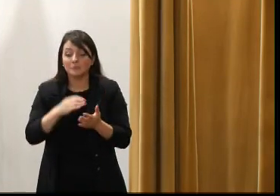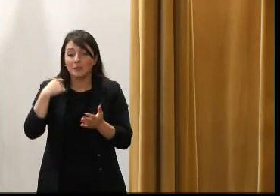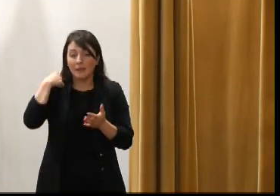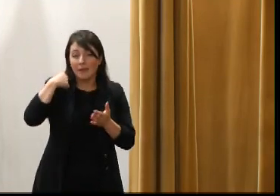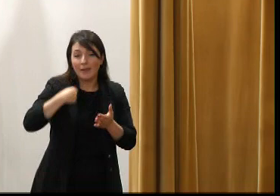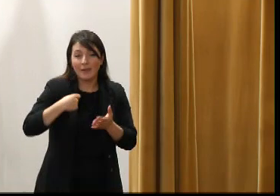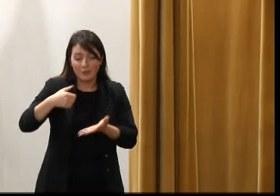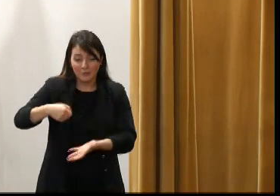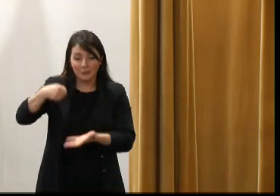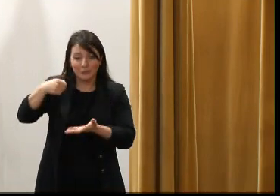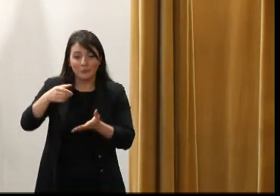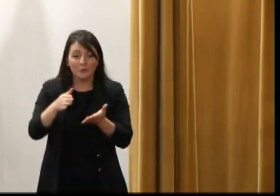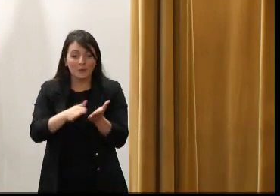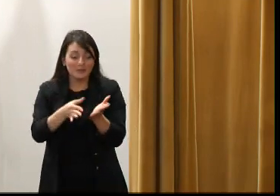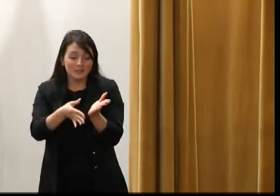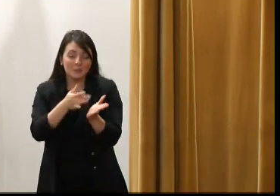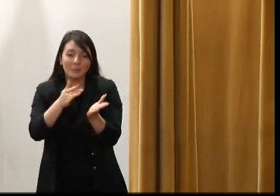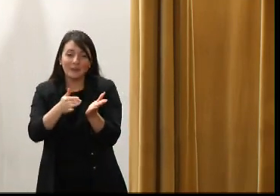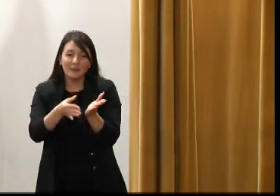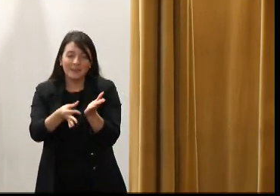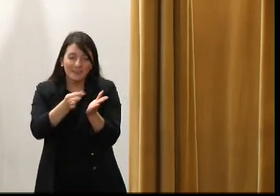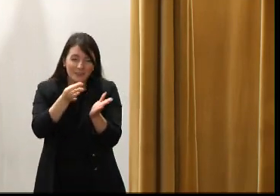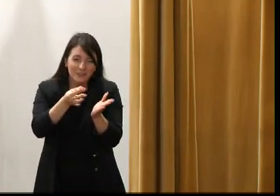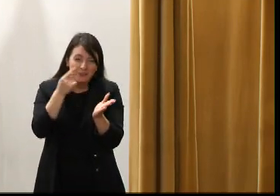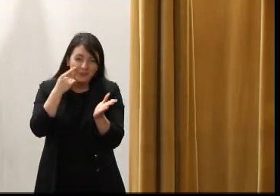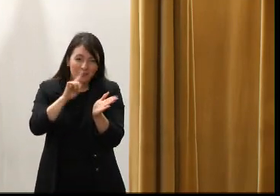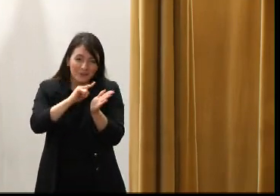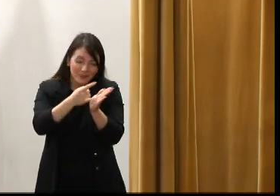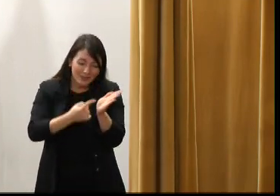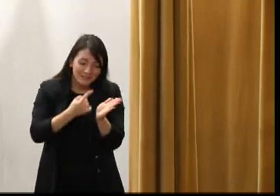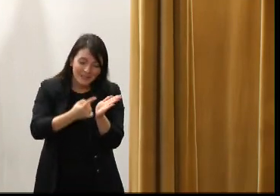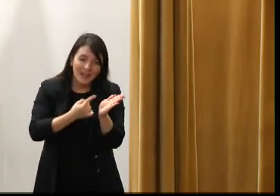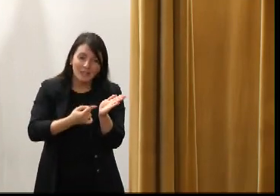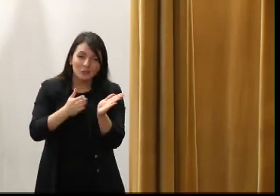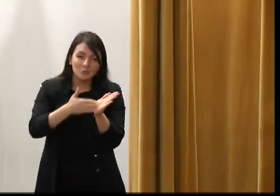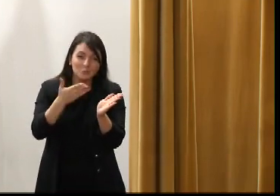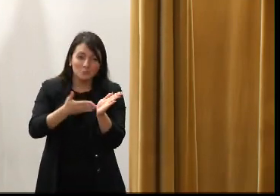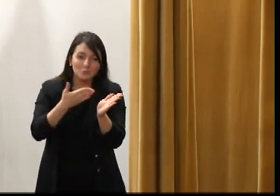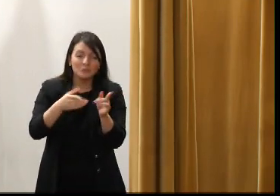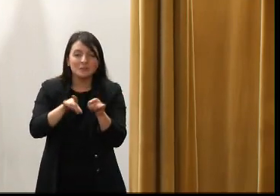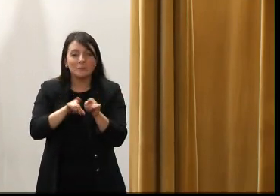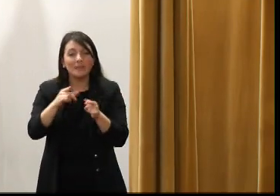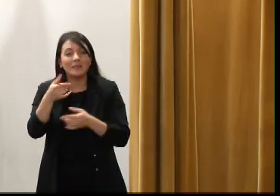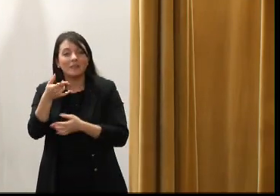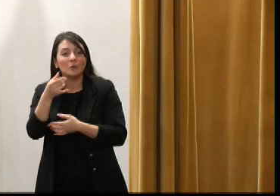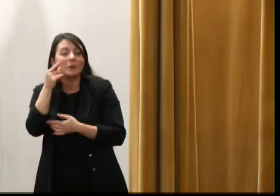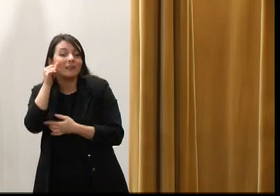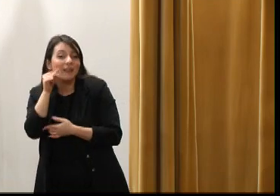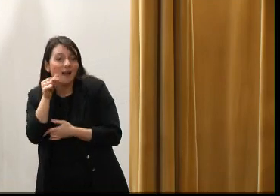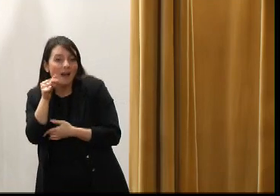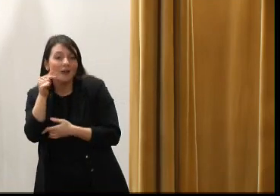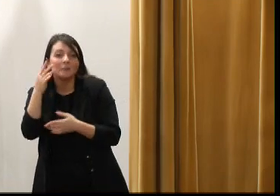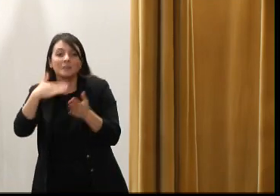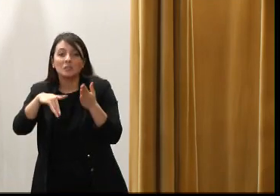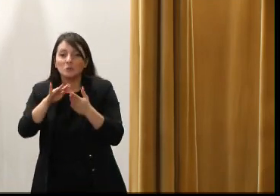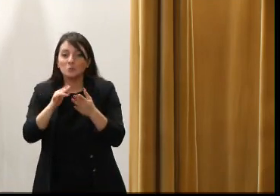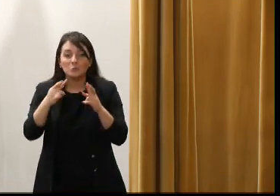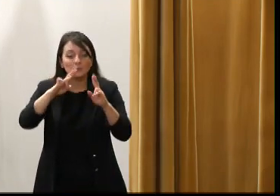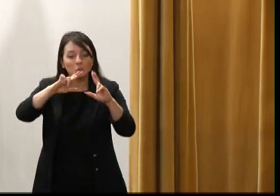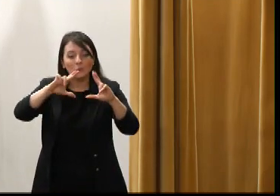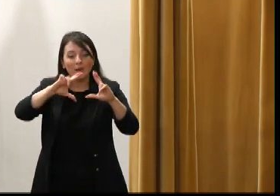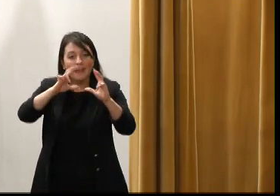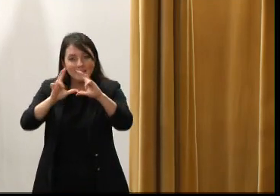bloco de anotações e o lápis são de material reciclado e ecológico. O evento está sendo filmado